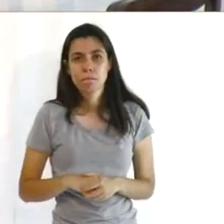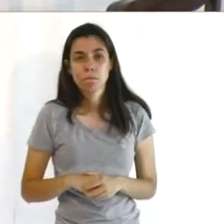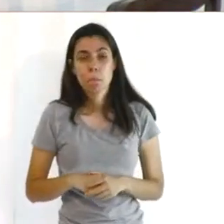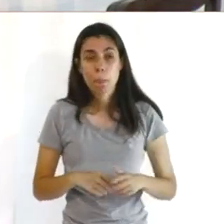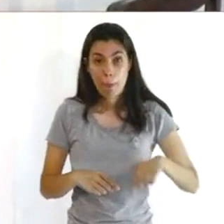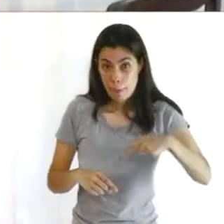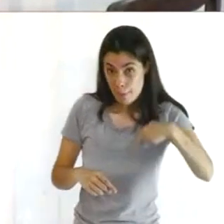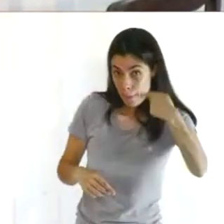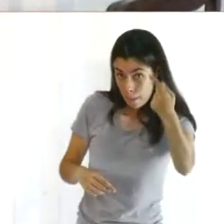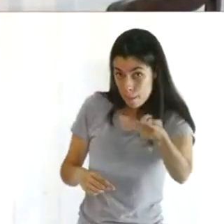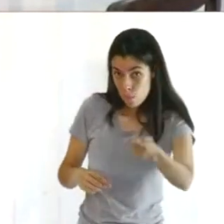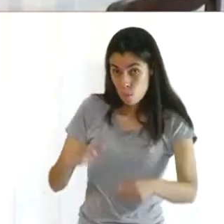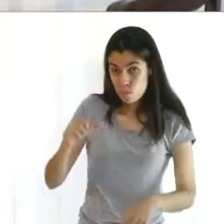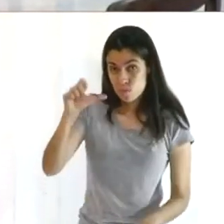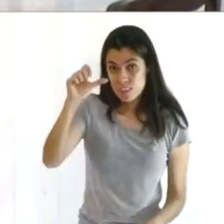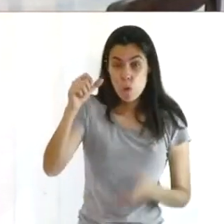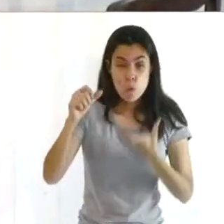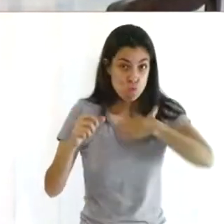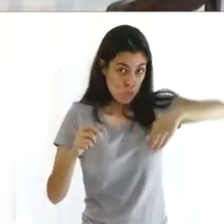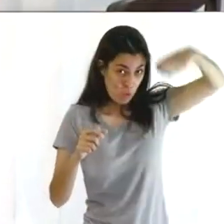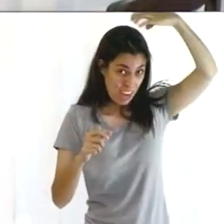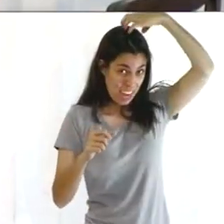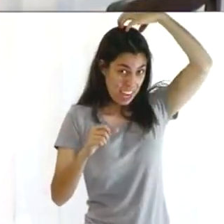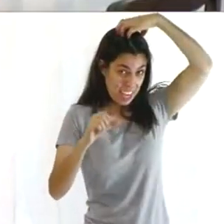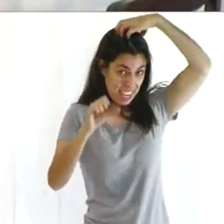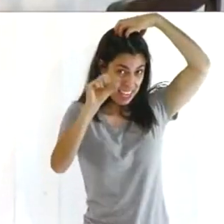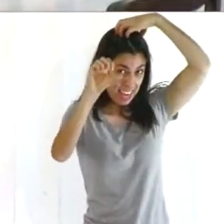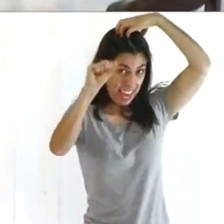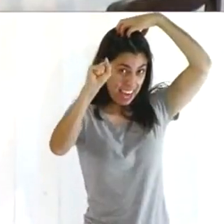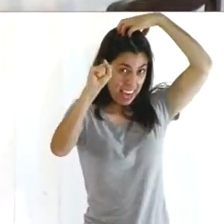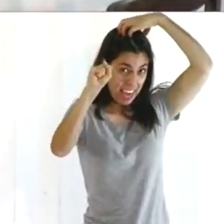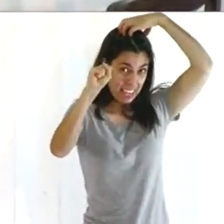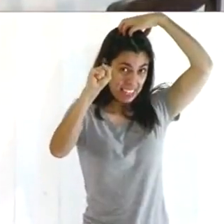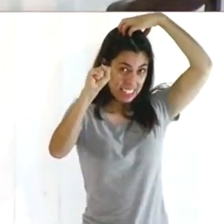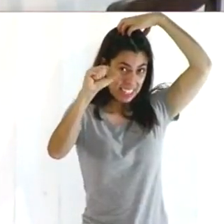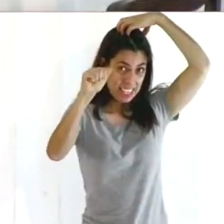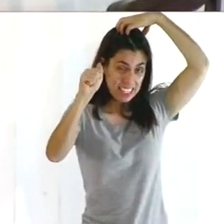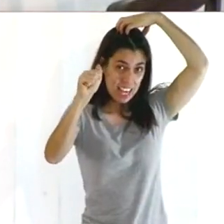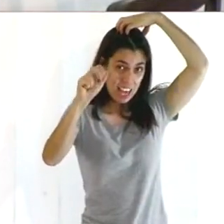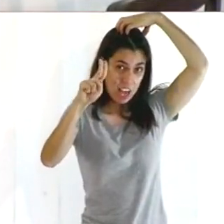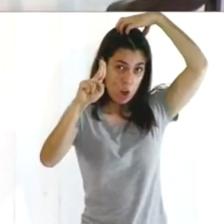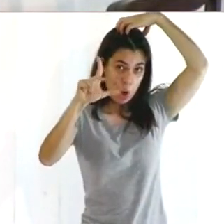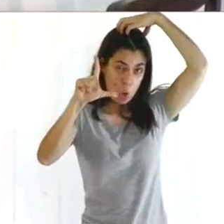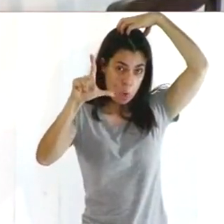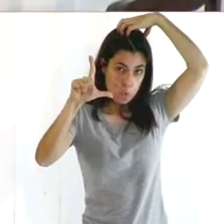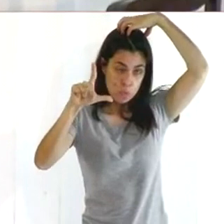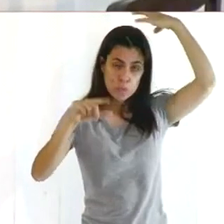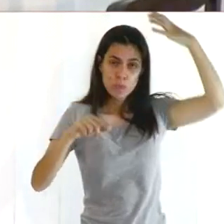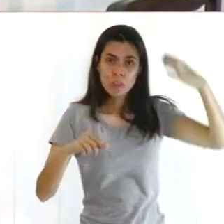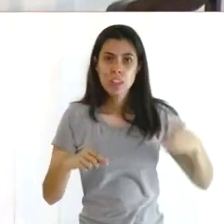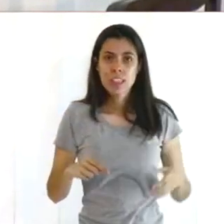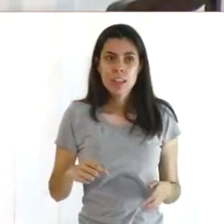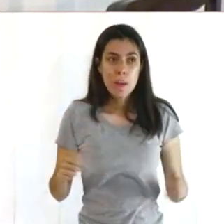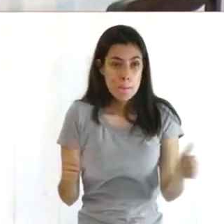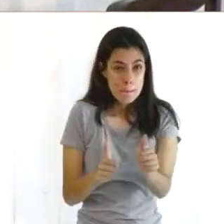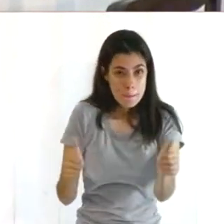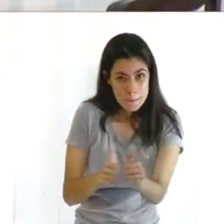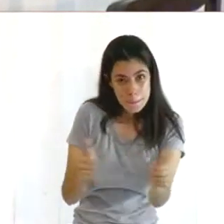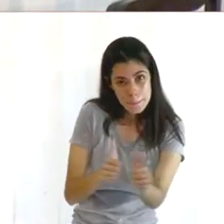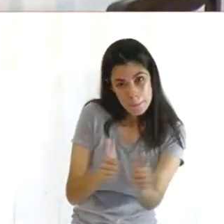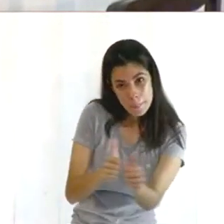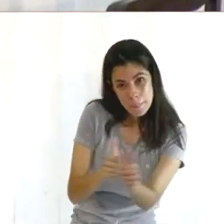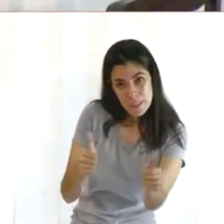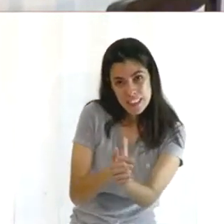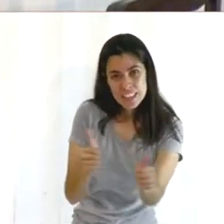simpatia para Davi, mas ele quer agora tirar a vida de Davi, e Davi começa então agora a fugir. Davi